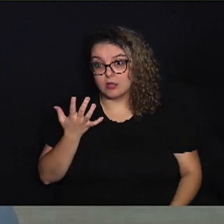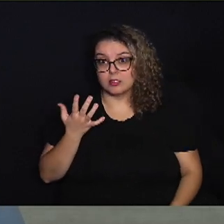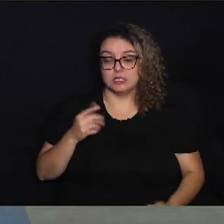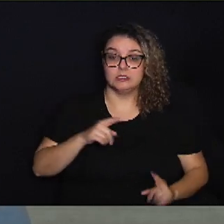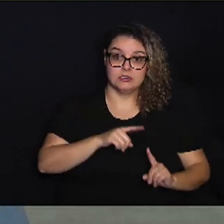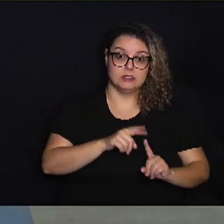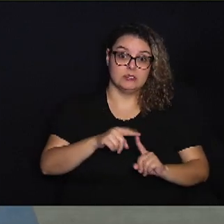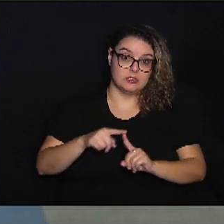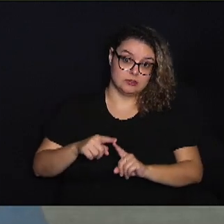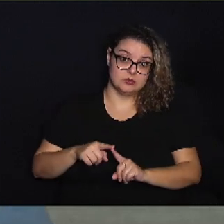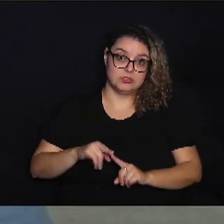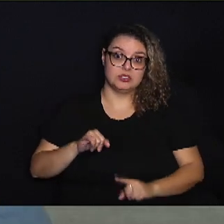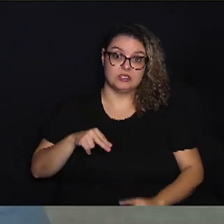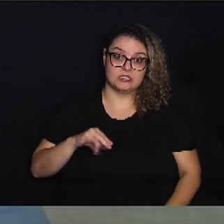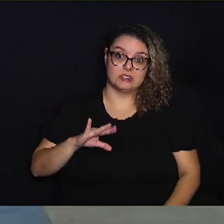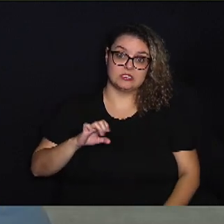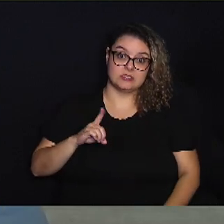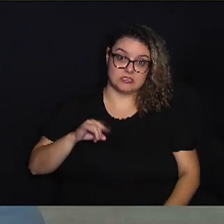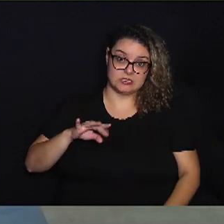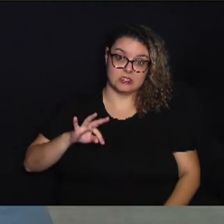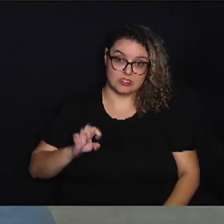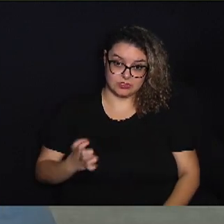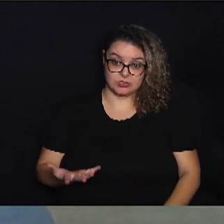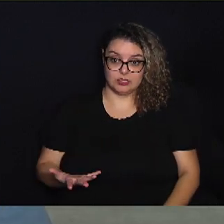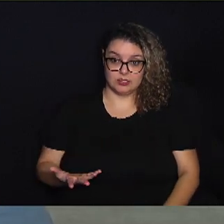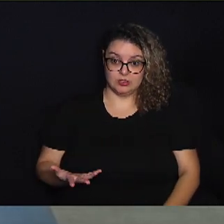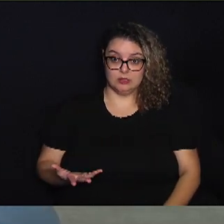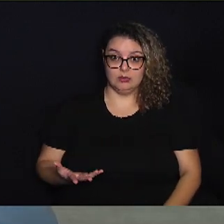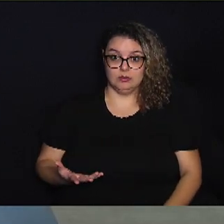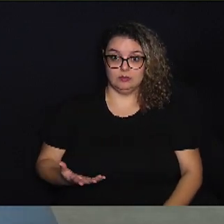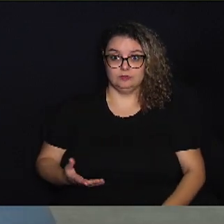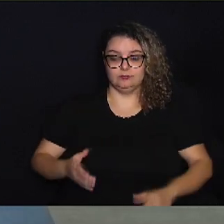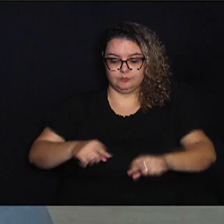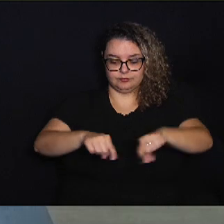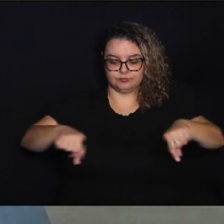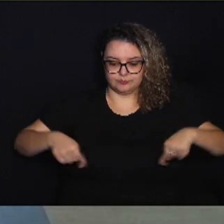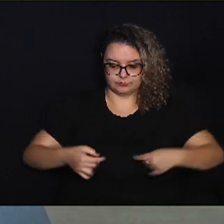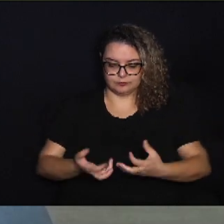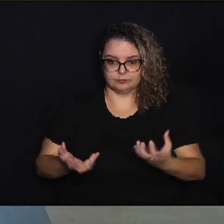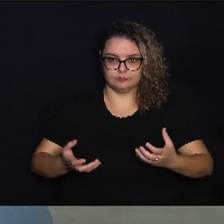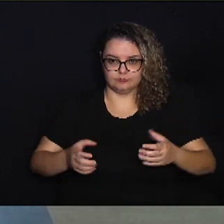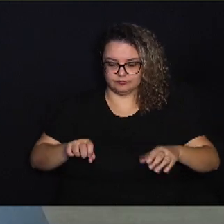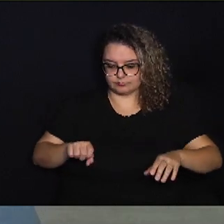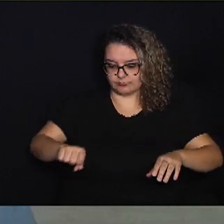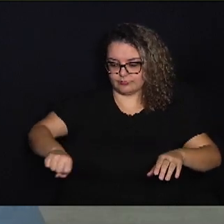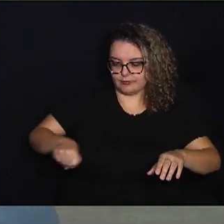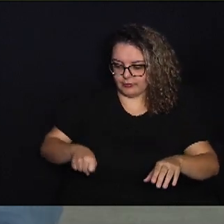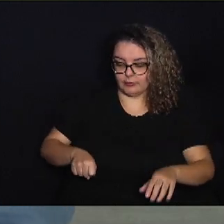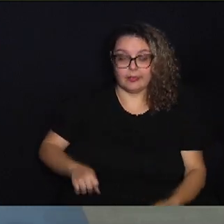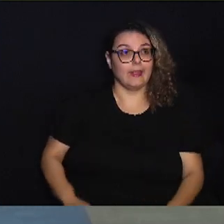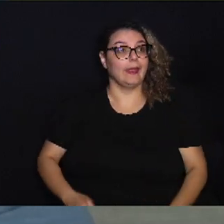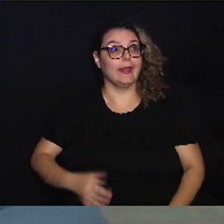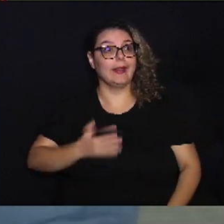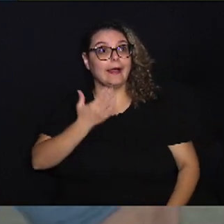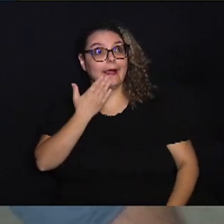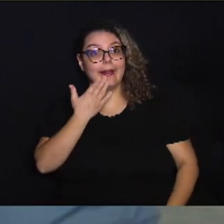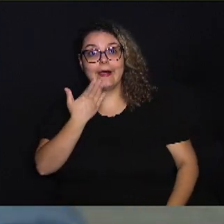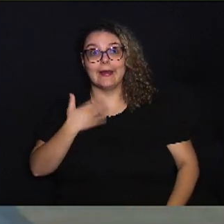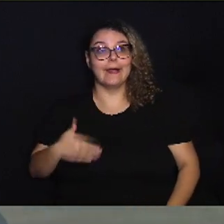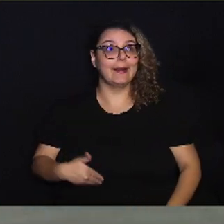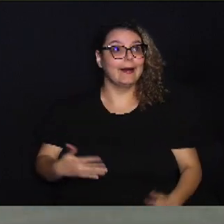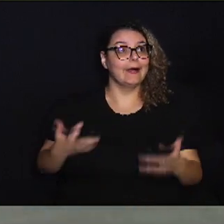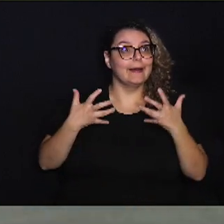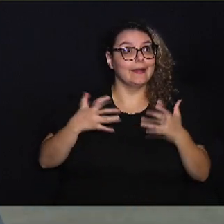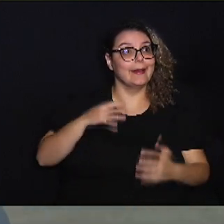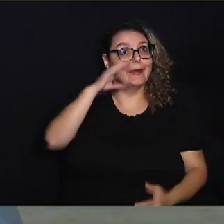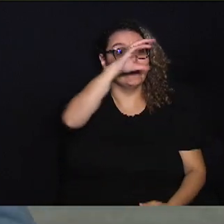tipo de incidente. Os cabos das panelas voltados para frente do fogão, a criança está com fome, ela vai pegar e vai